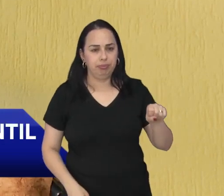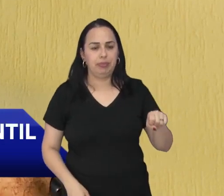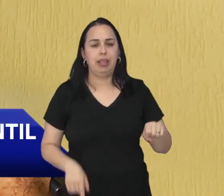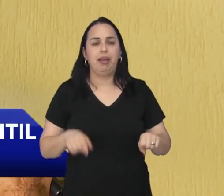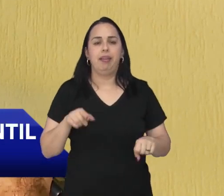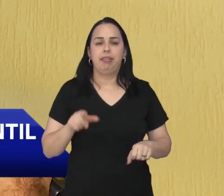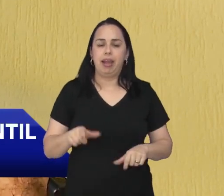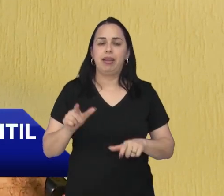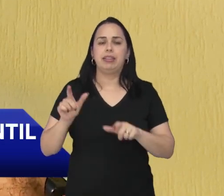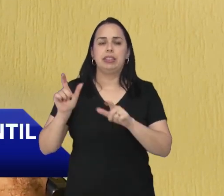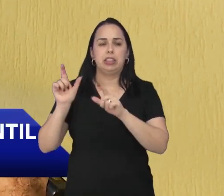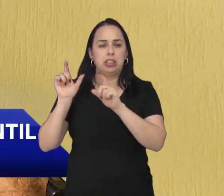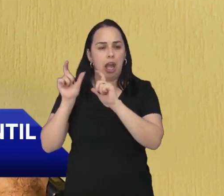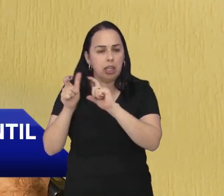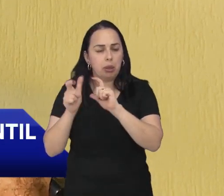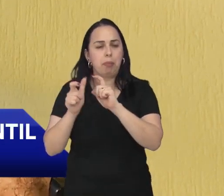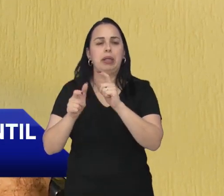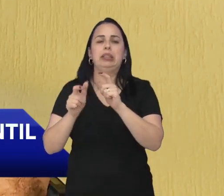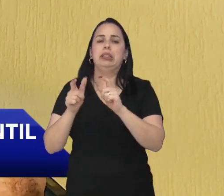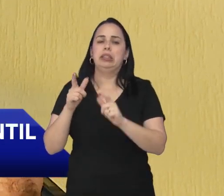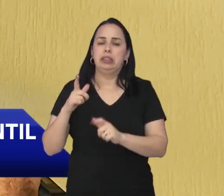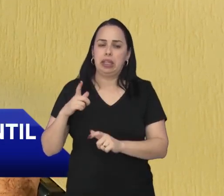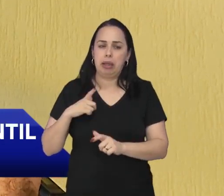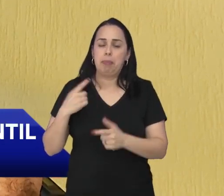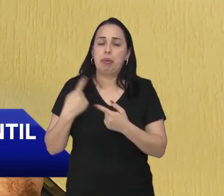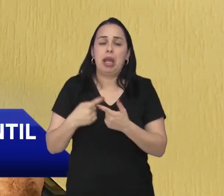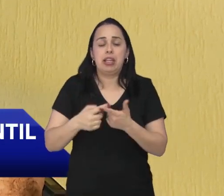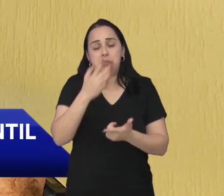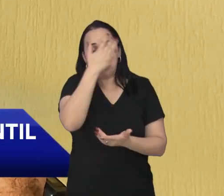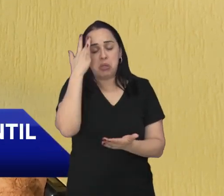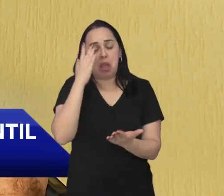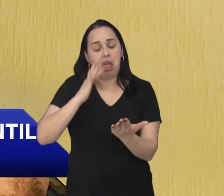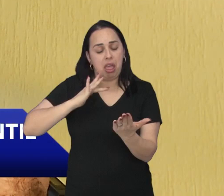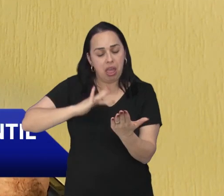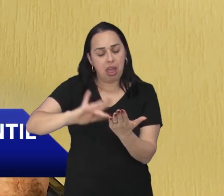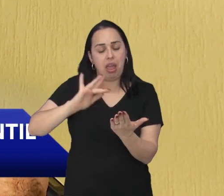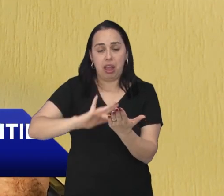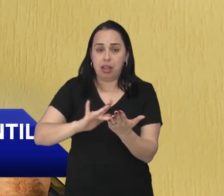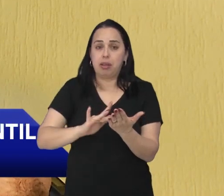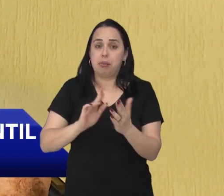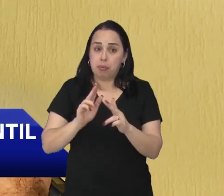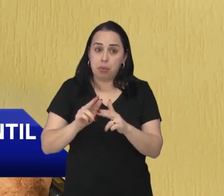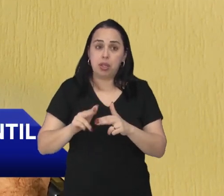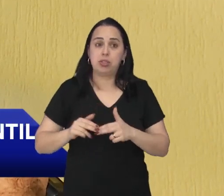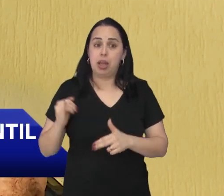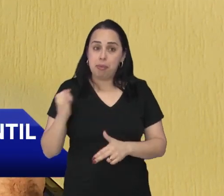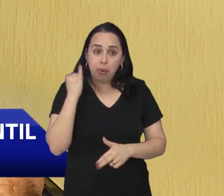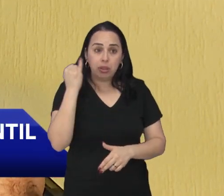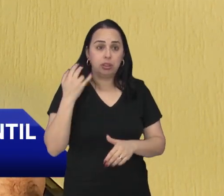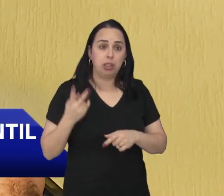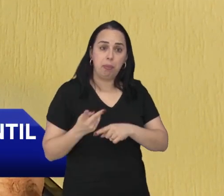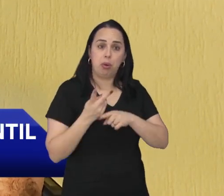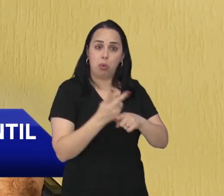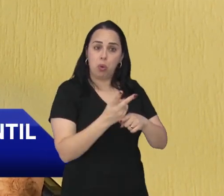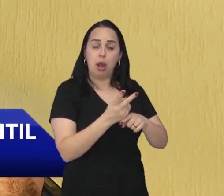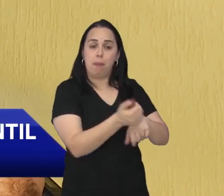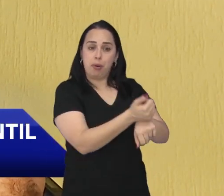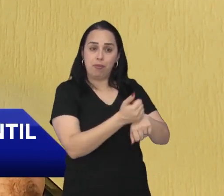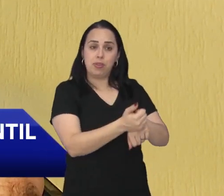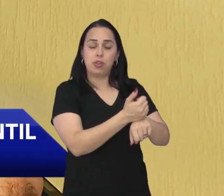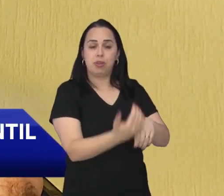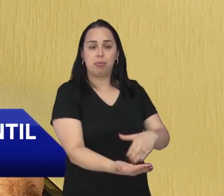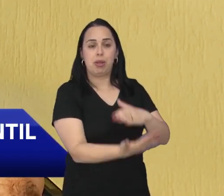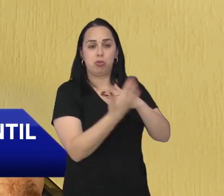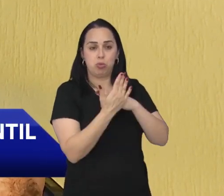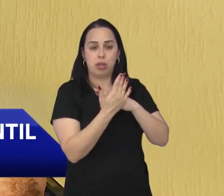dia já tem vários distúrbios, síndromes relacionadas ao excesso de tela. Então, sim, procurar um especialista é a forma mais